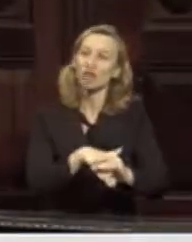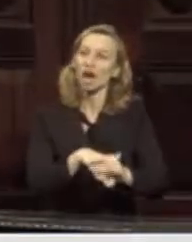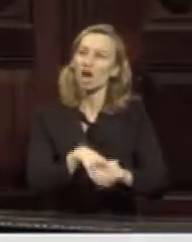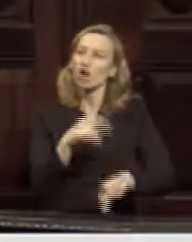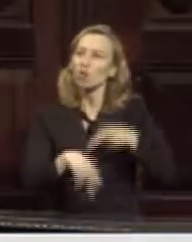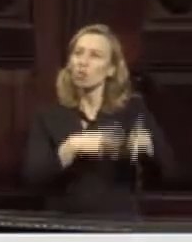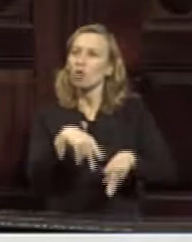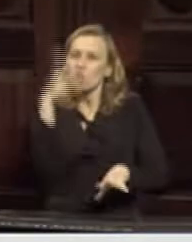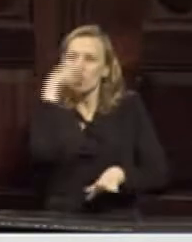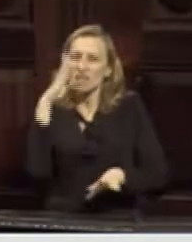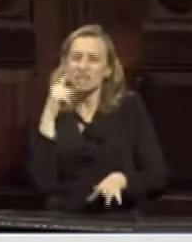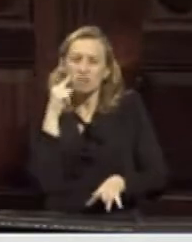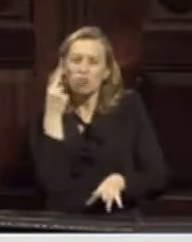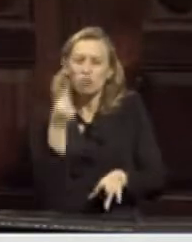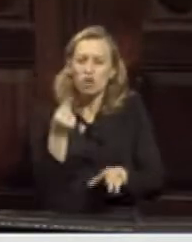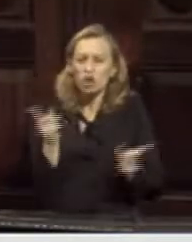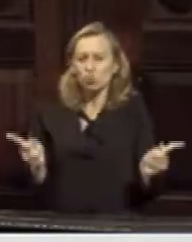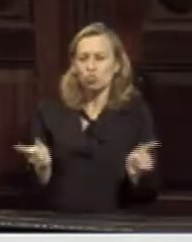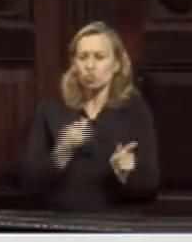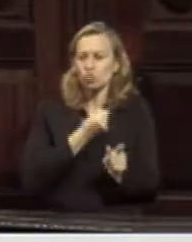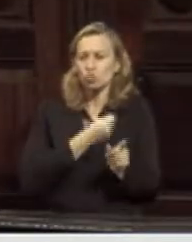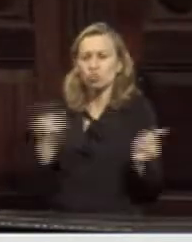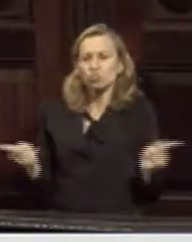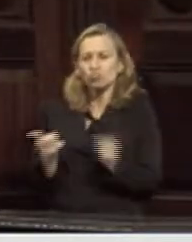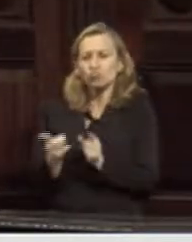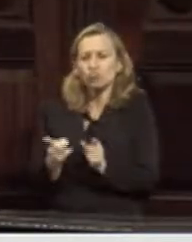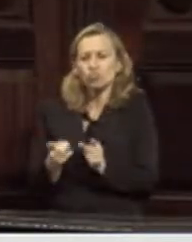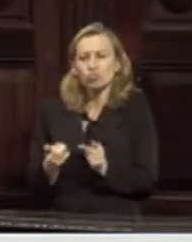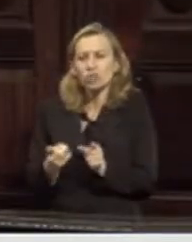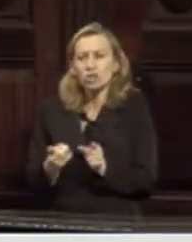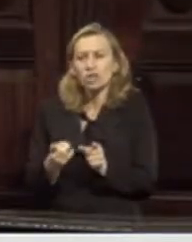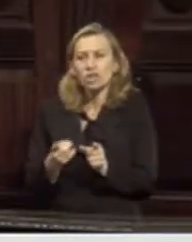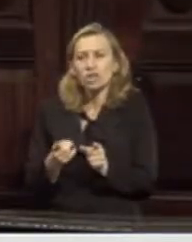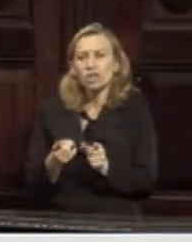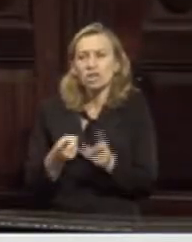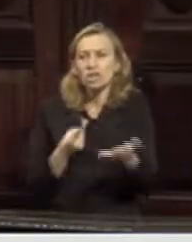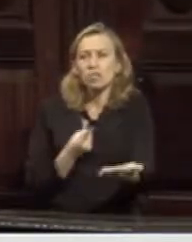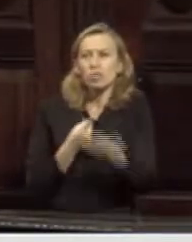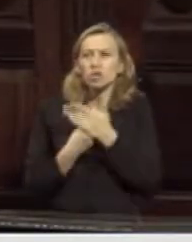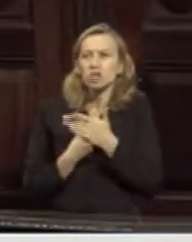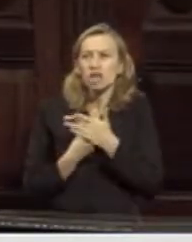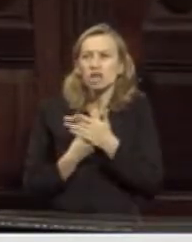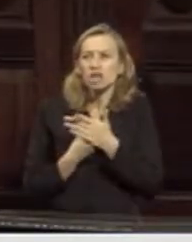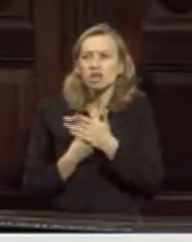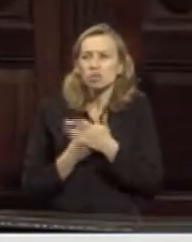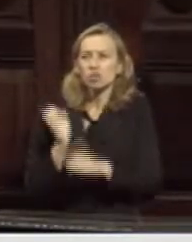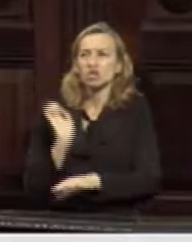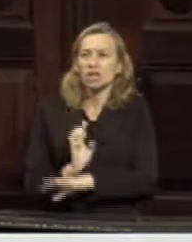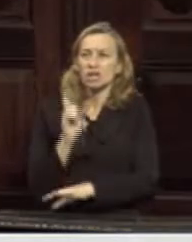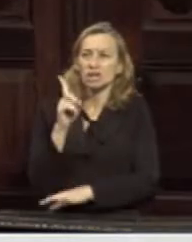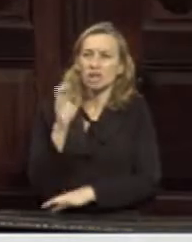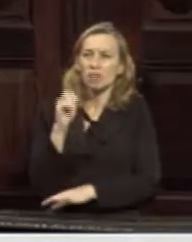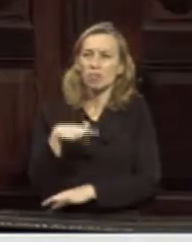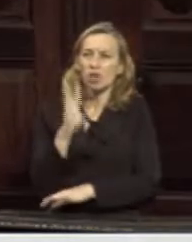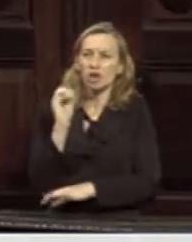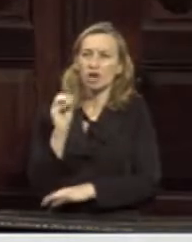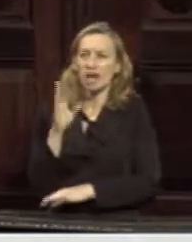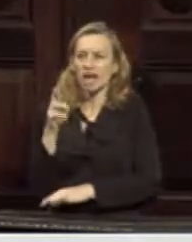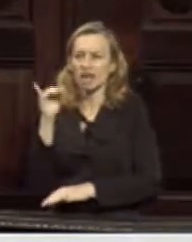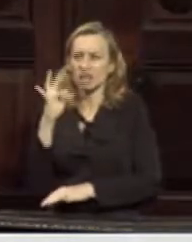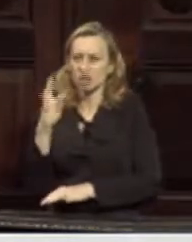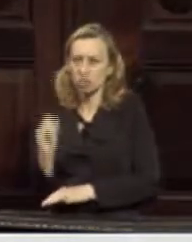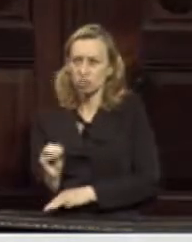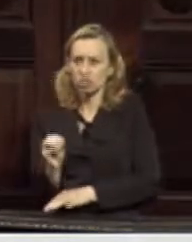sua maioria, vai demonstrar claramente que defende o Estado Democrático de Direito, que defende a